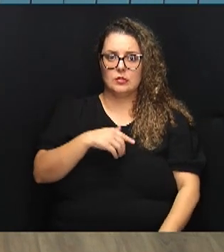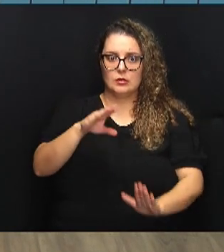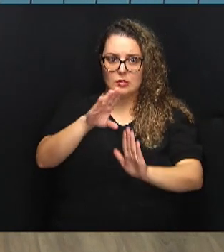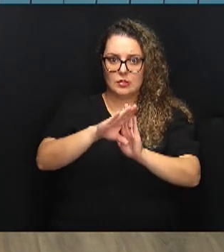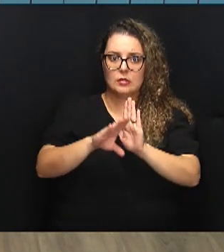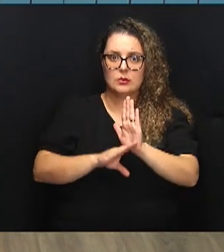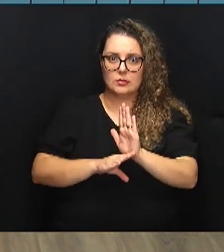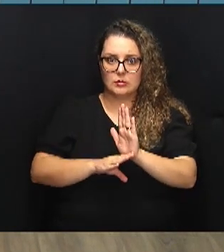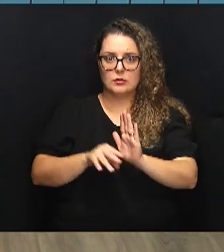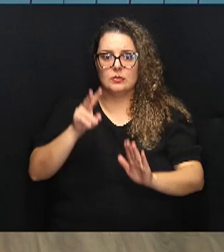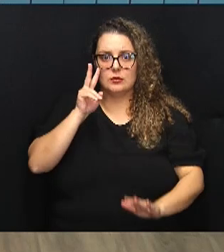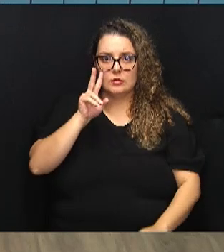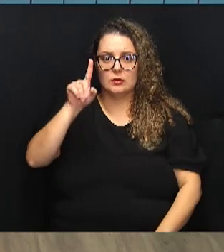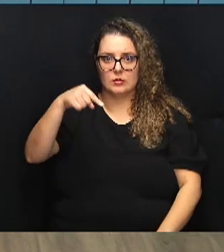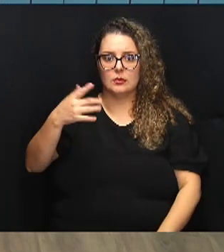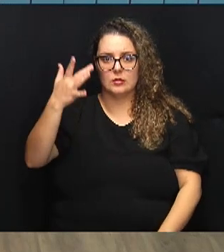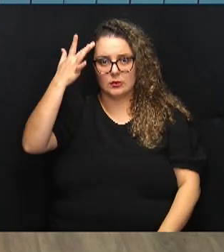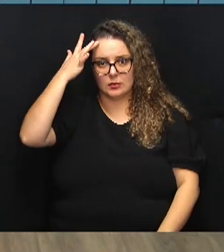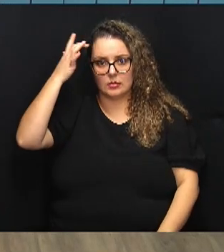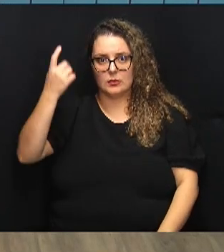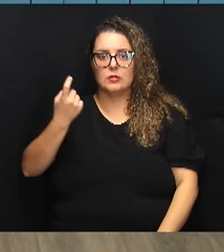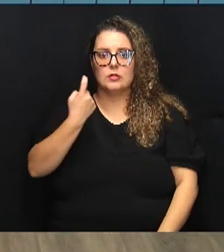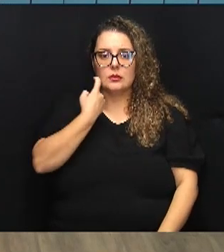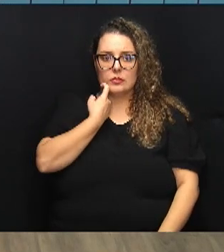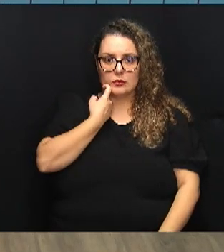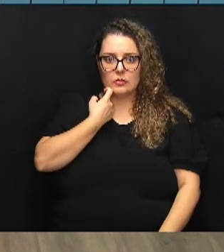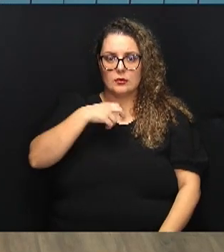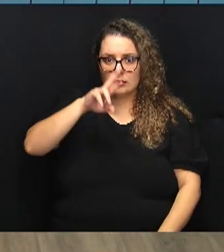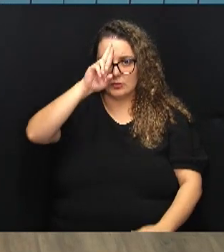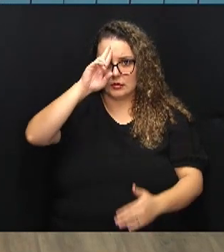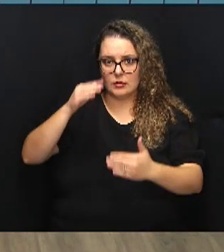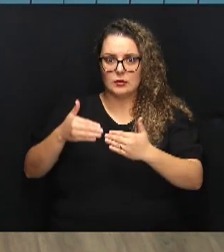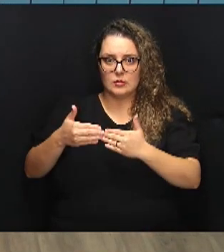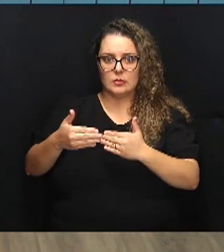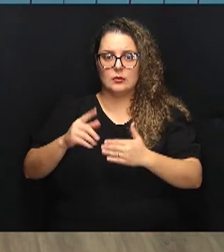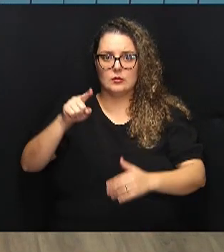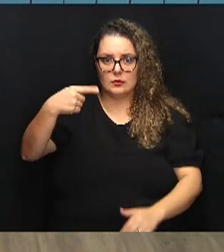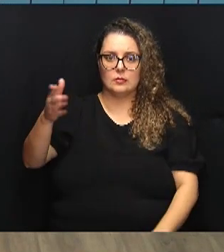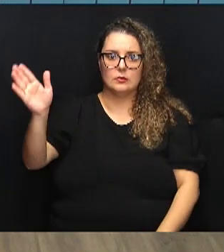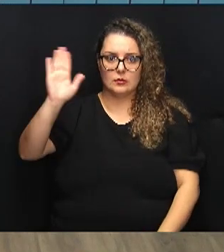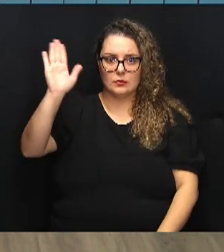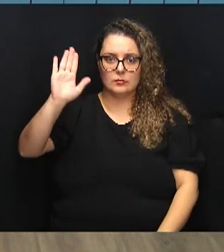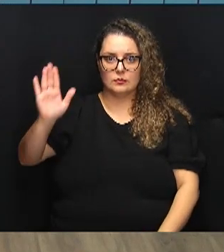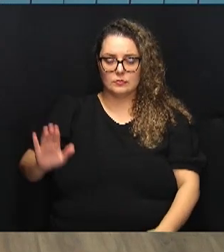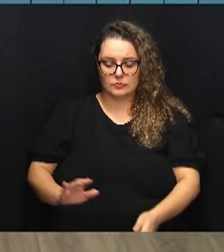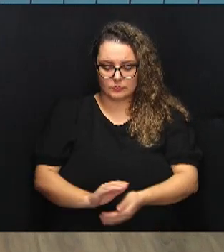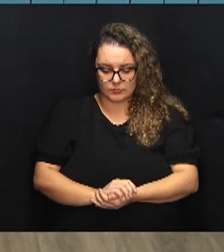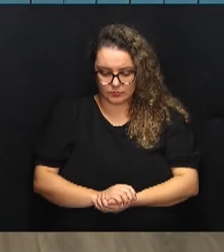programação e nos vemos amanhã na sexta-feira ao meio-dia. Até lá. Tchau, tchau.